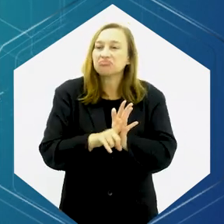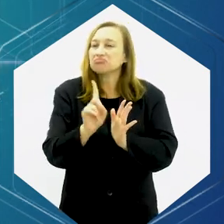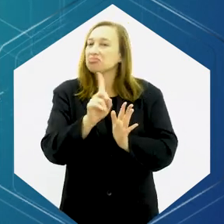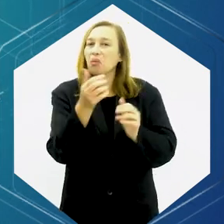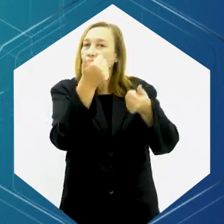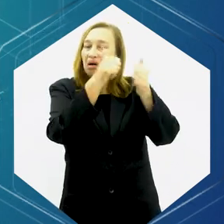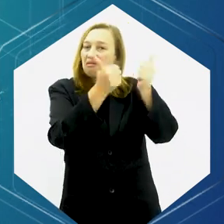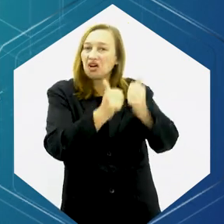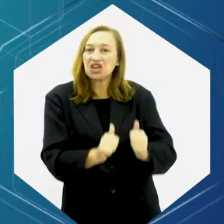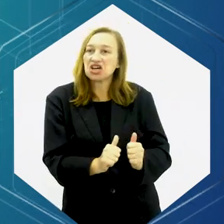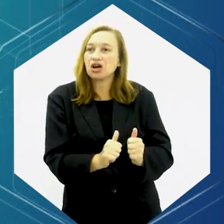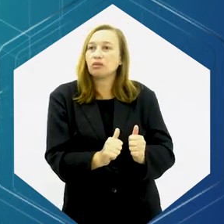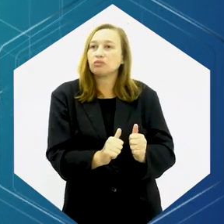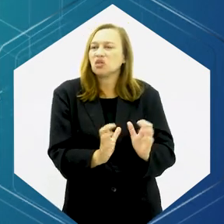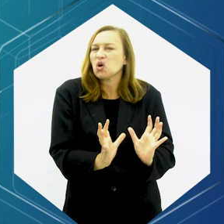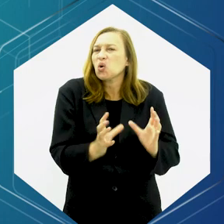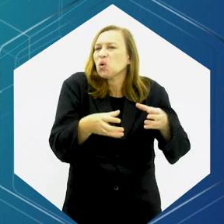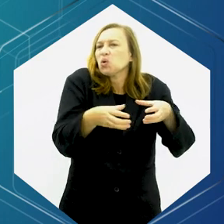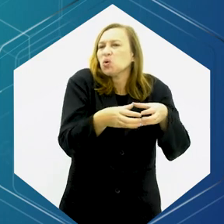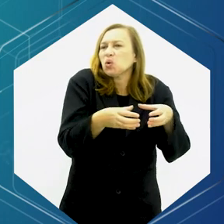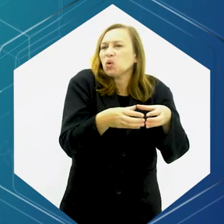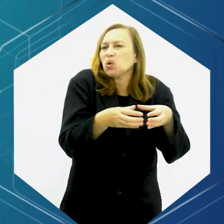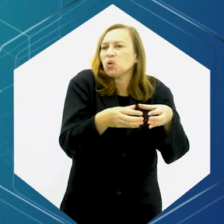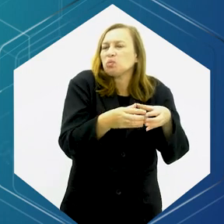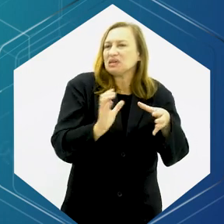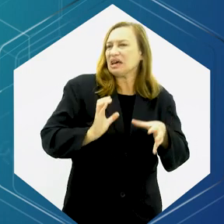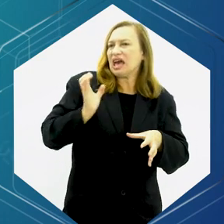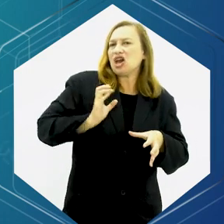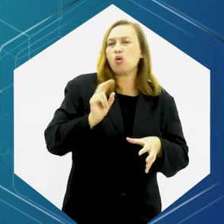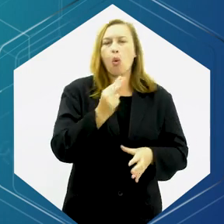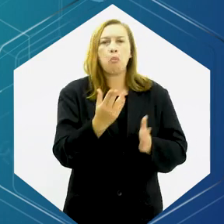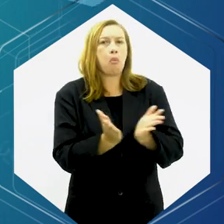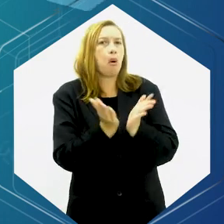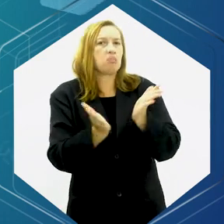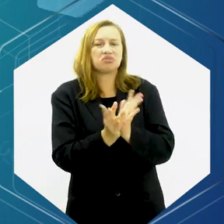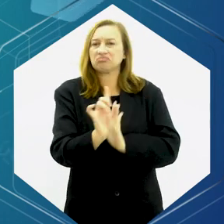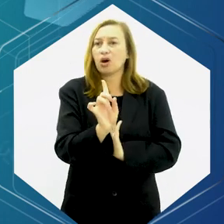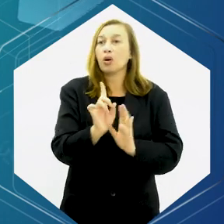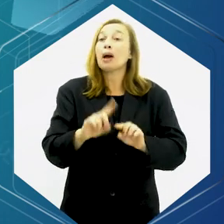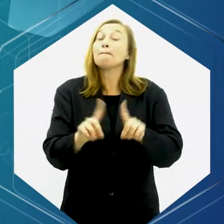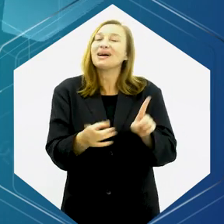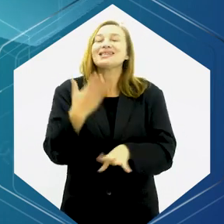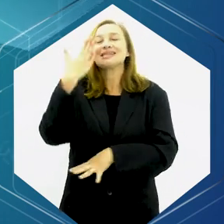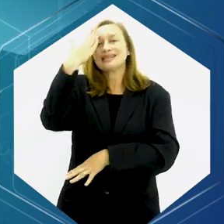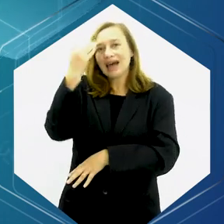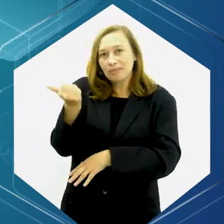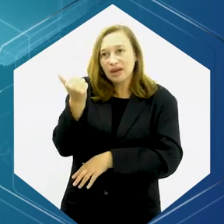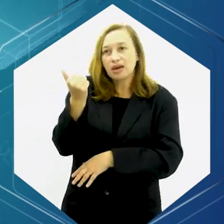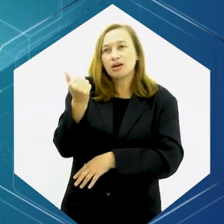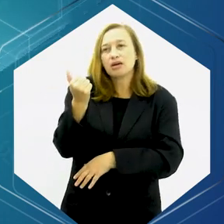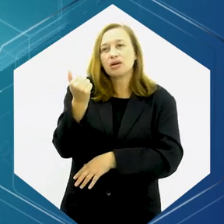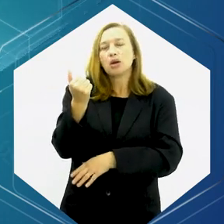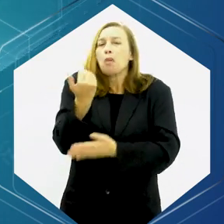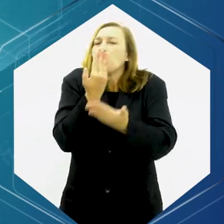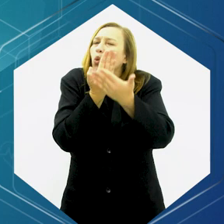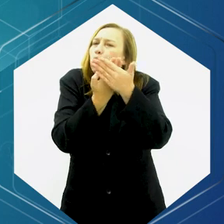pesquisa nós não avaliamos a a classificação socioeconômica eh mas a gente sabe assim pelo os